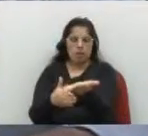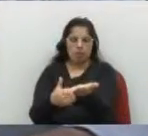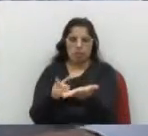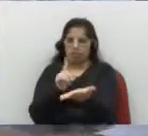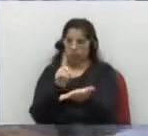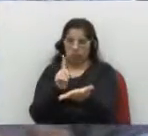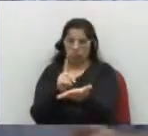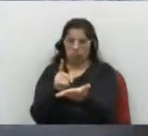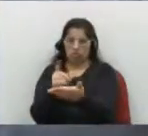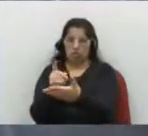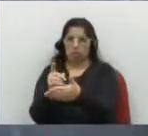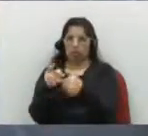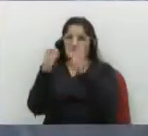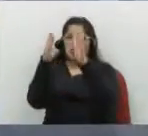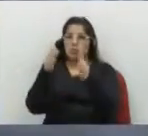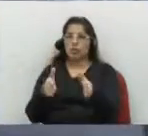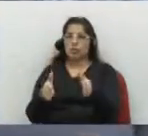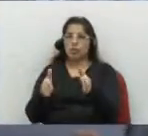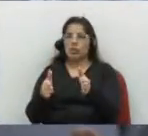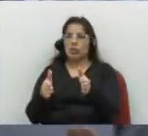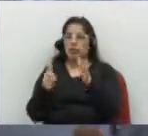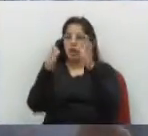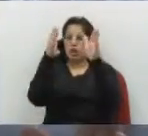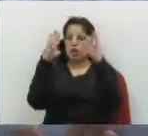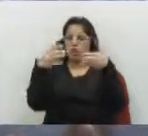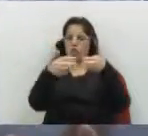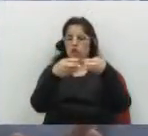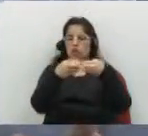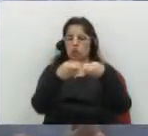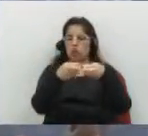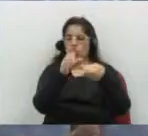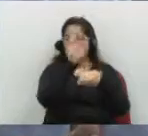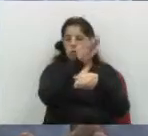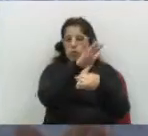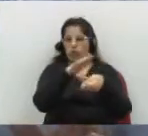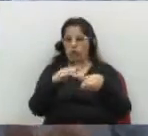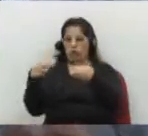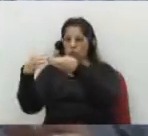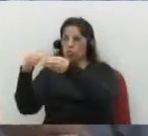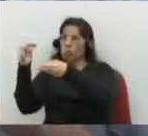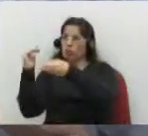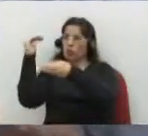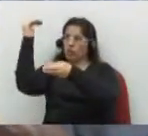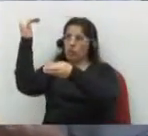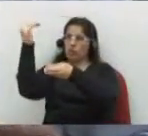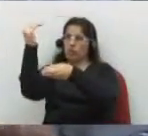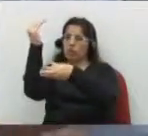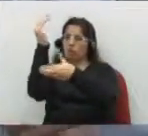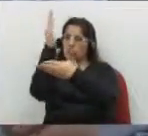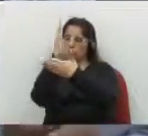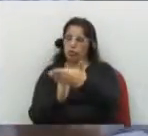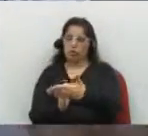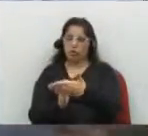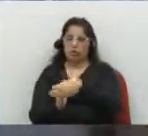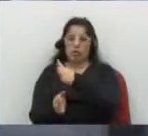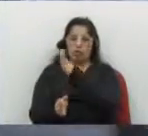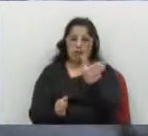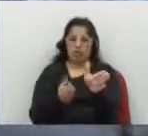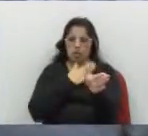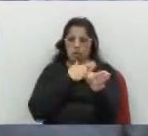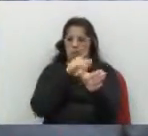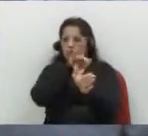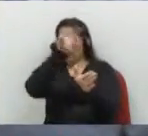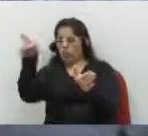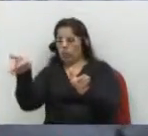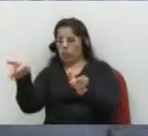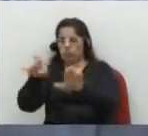da Araci, este pessoal é da creche. O depósito deste lado aqui é da Araci, desse